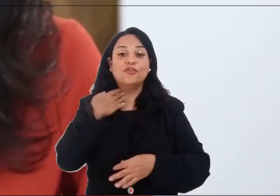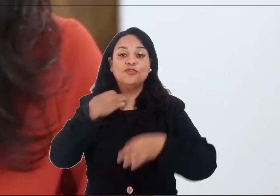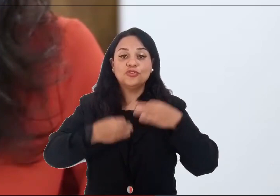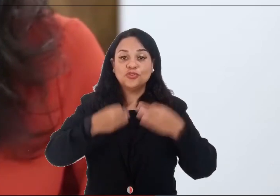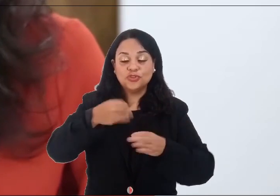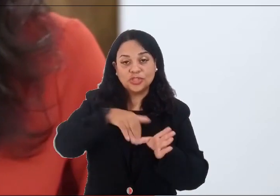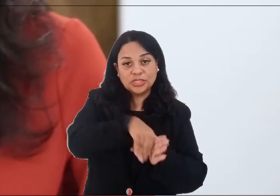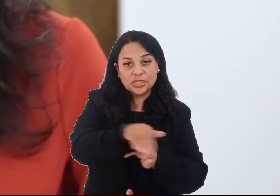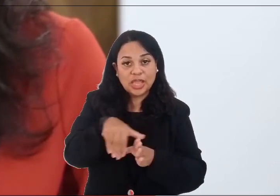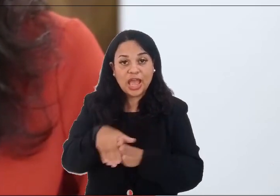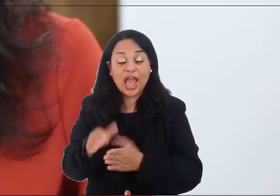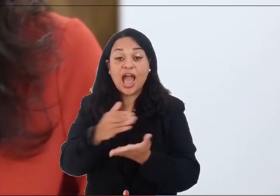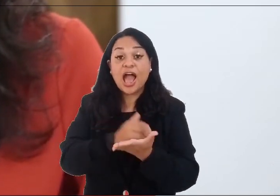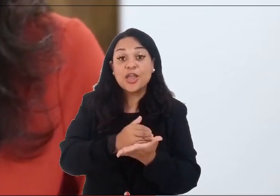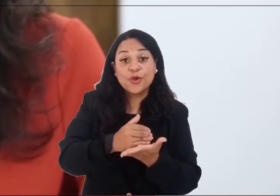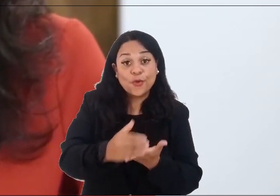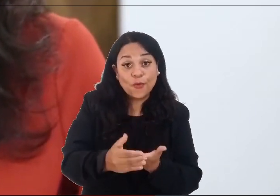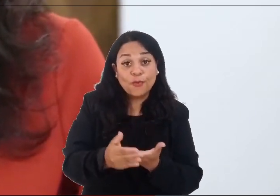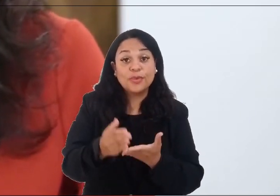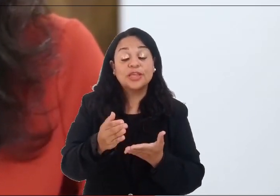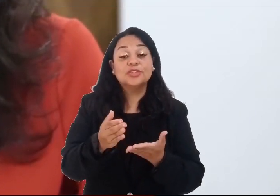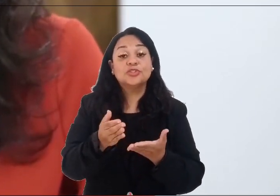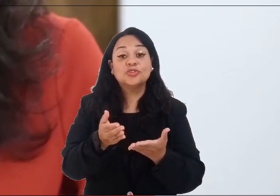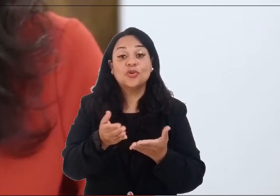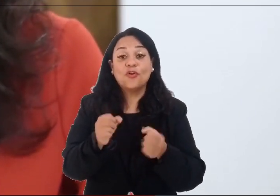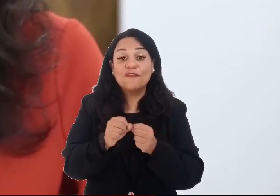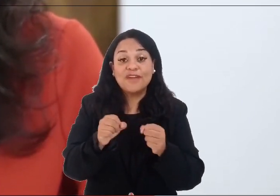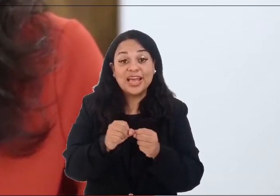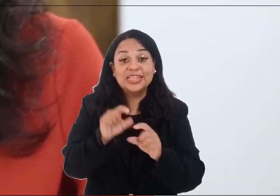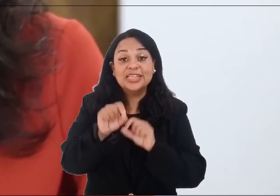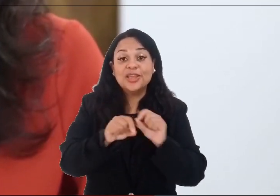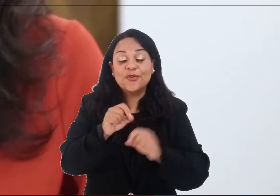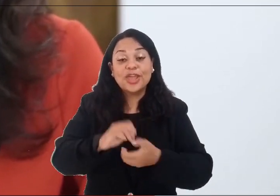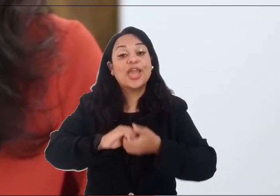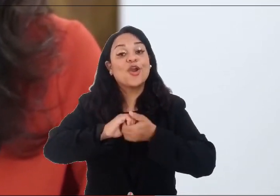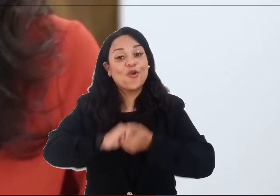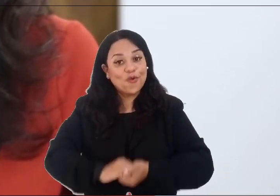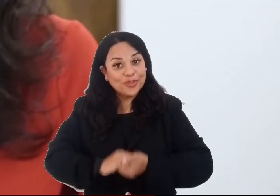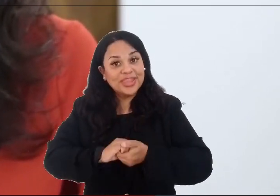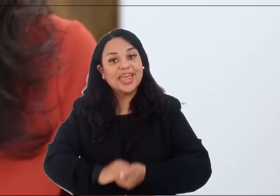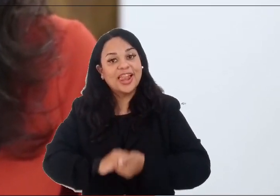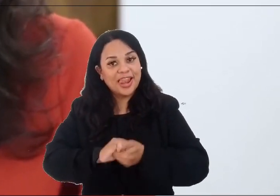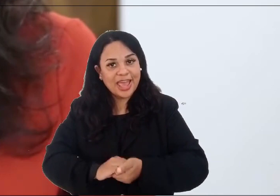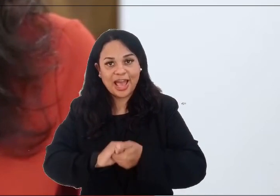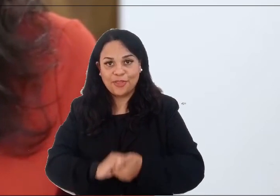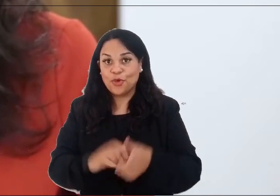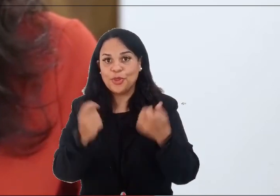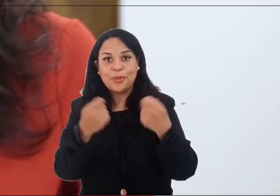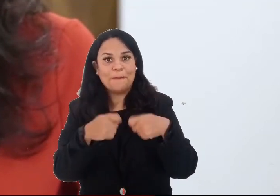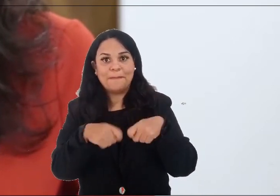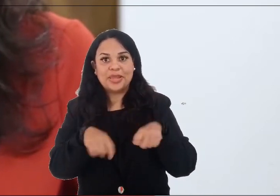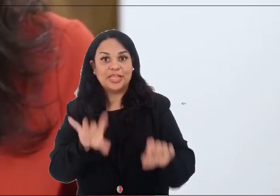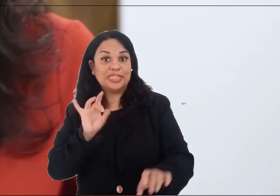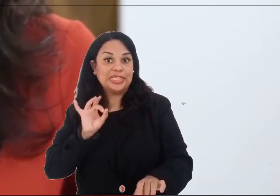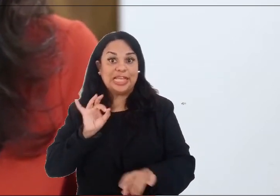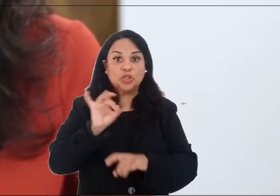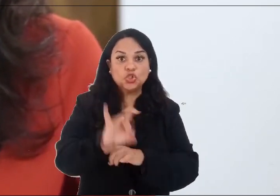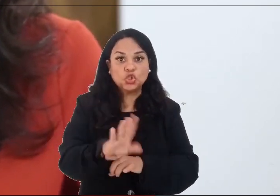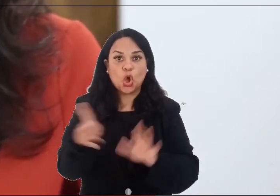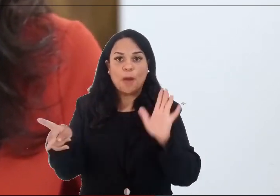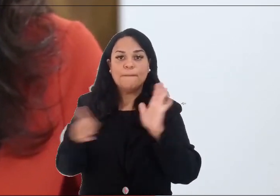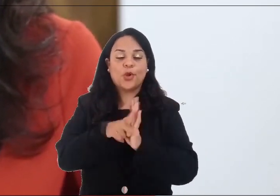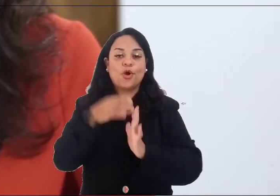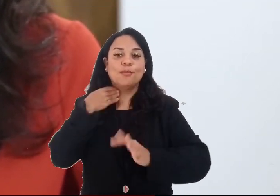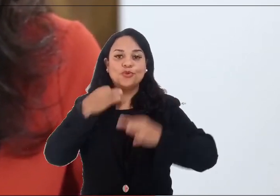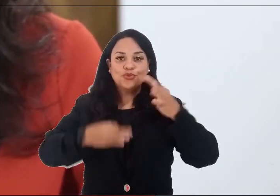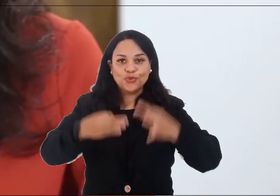no Brasil, é que começou a se trabalhar com terceiros conciliadores, que não mais os juízes. E se percebeu que isso era melhor,